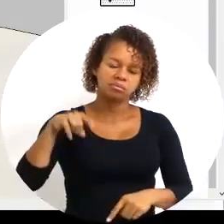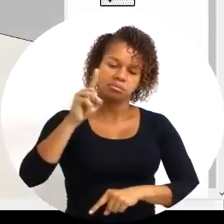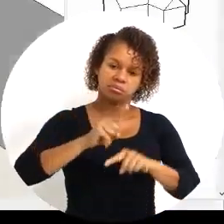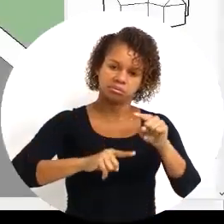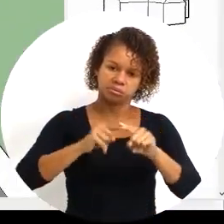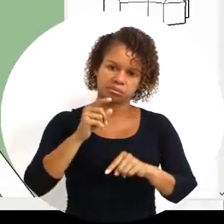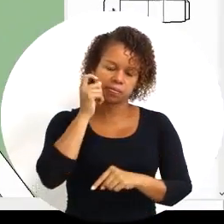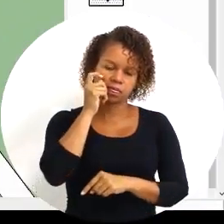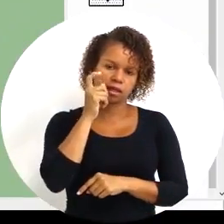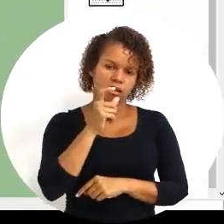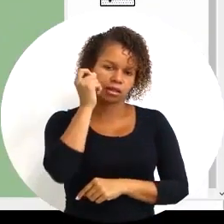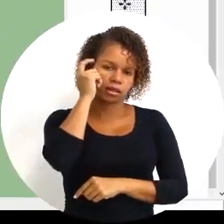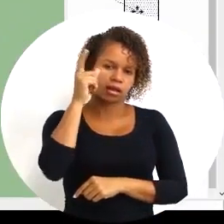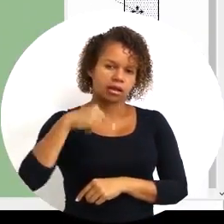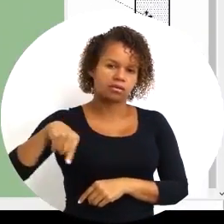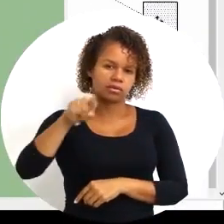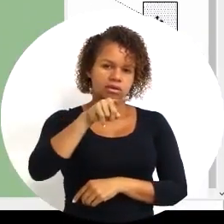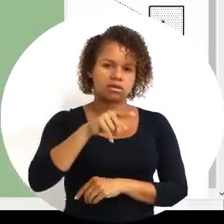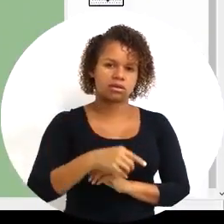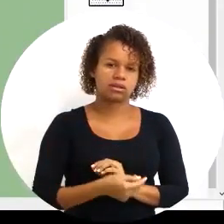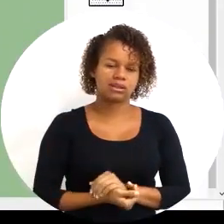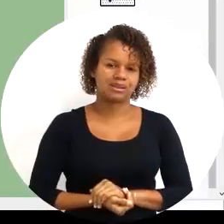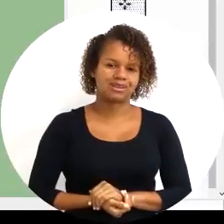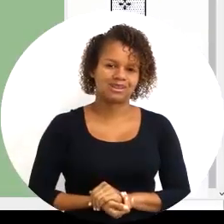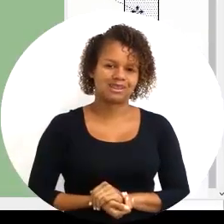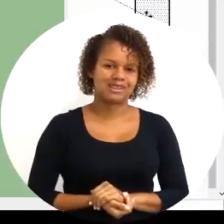Além desse objeto, a ideia é que